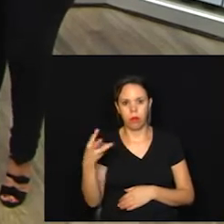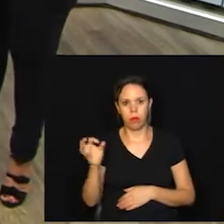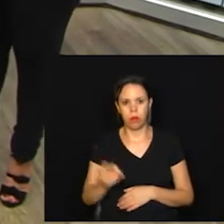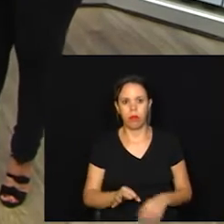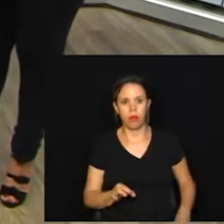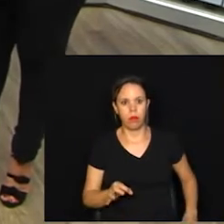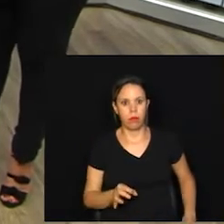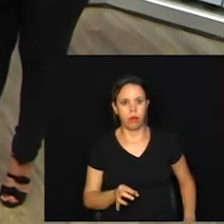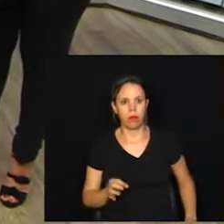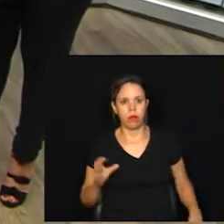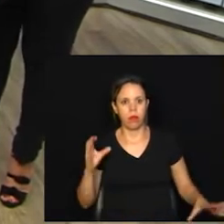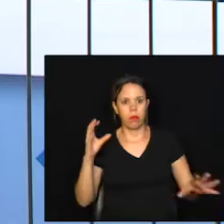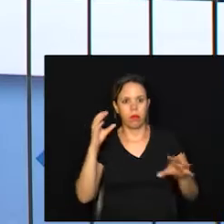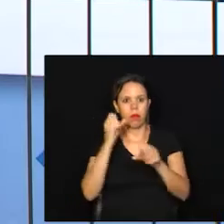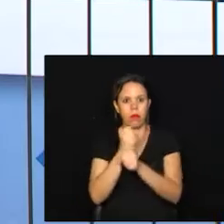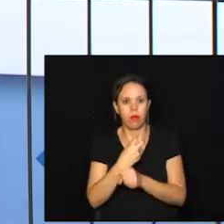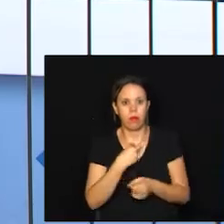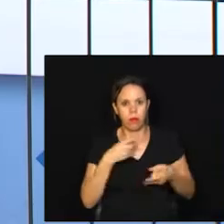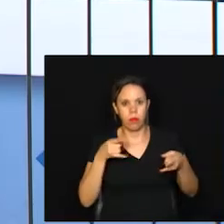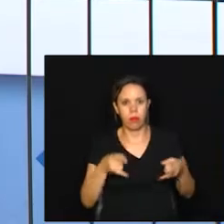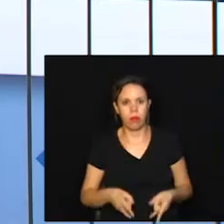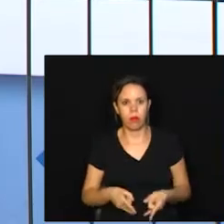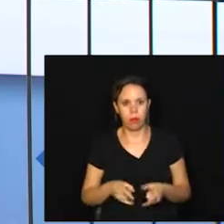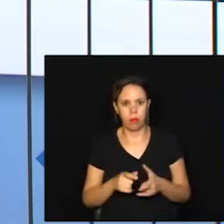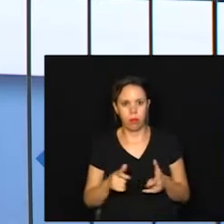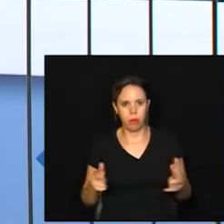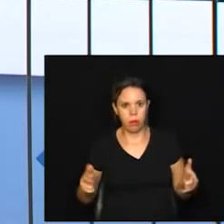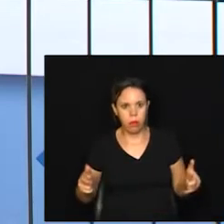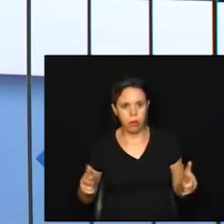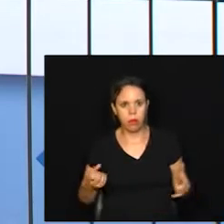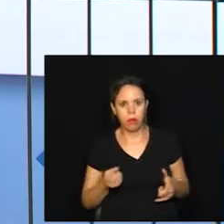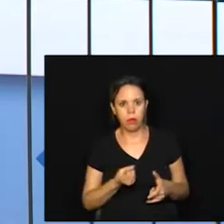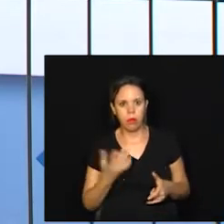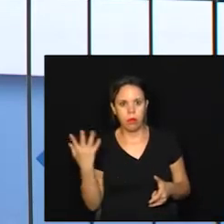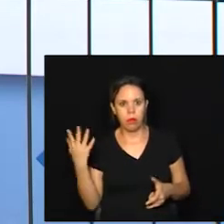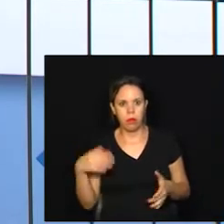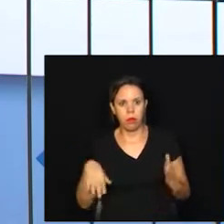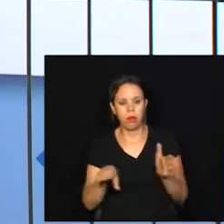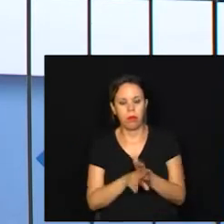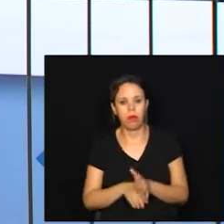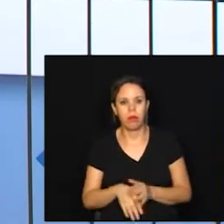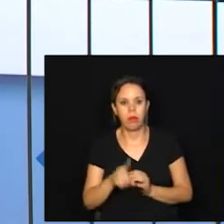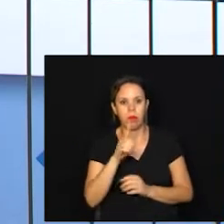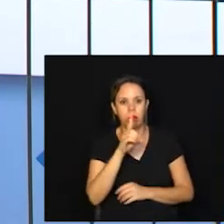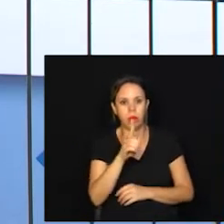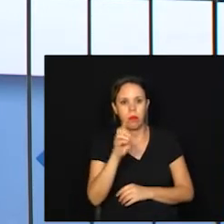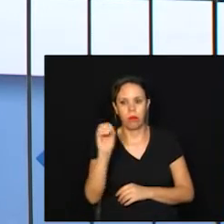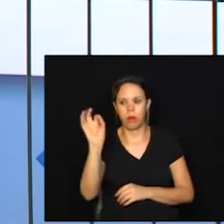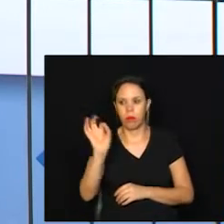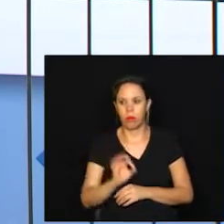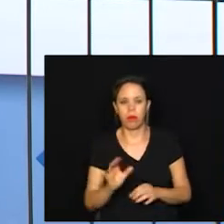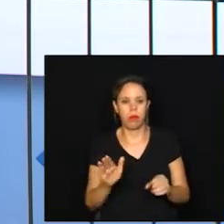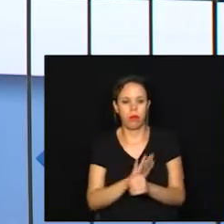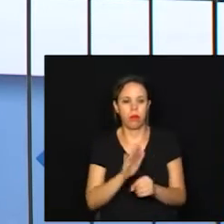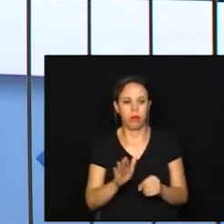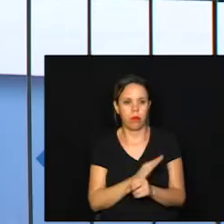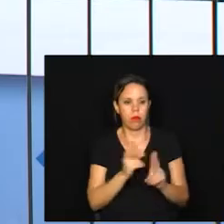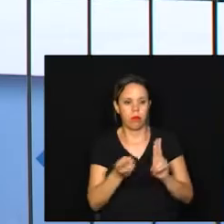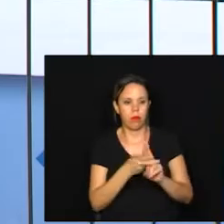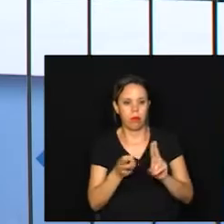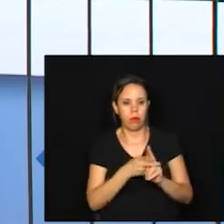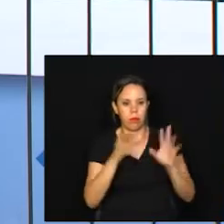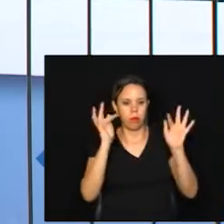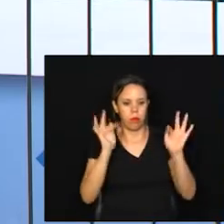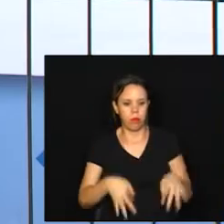89,53% no total de ocupação. Sim. Um dos maiores índices. Chegamos a 100% do SUS municipal no fim de